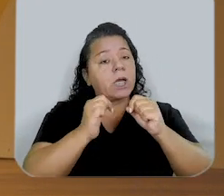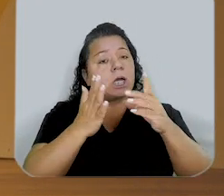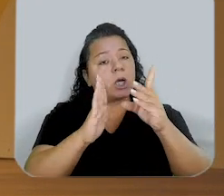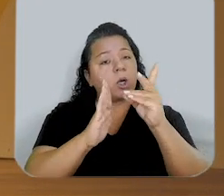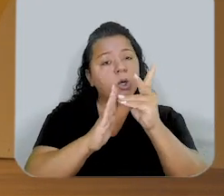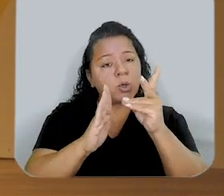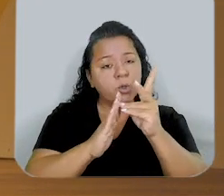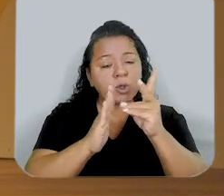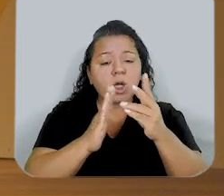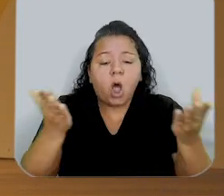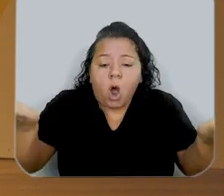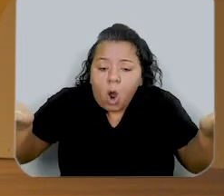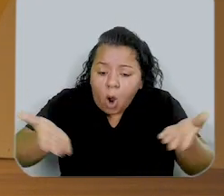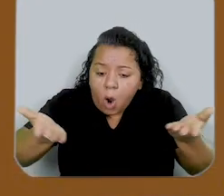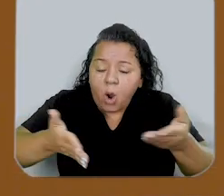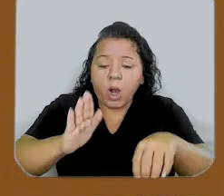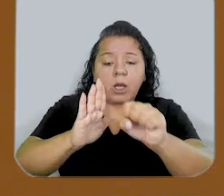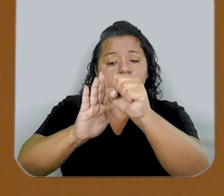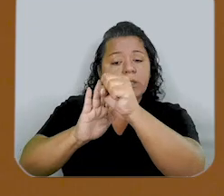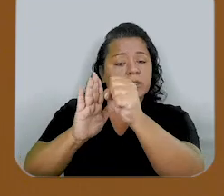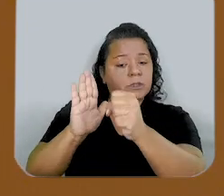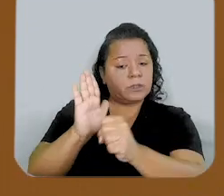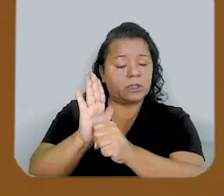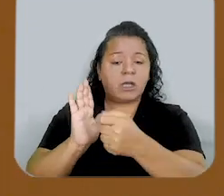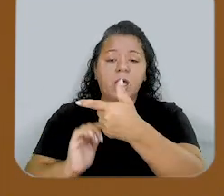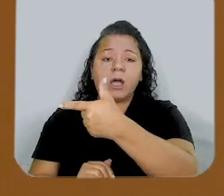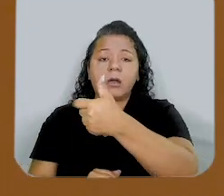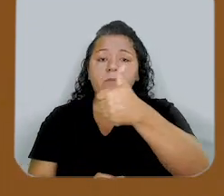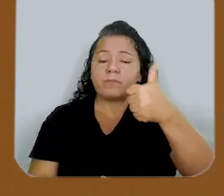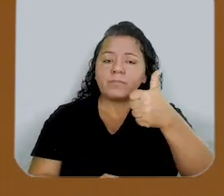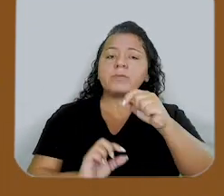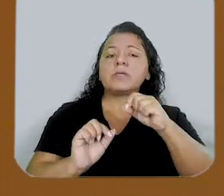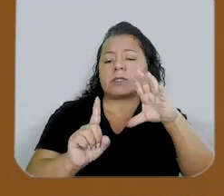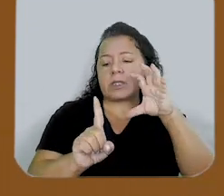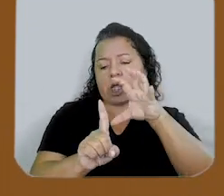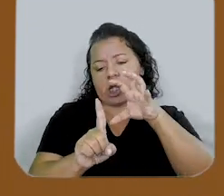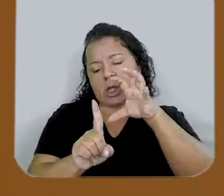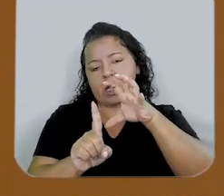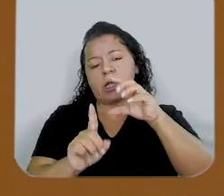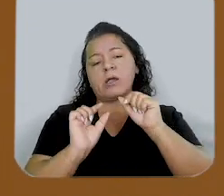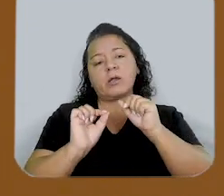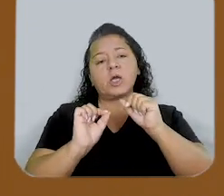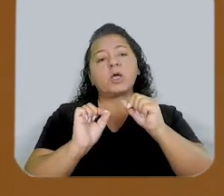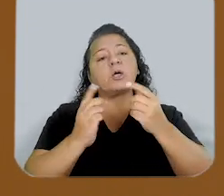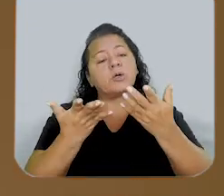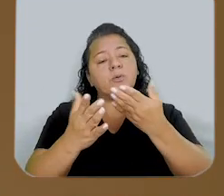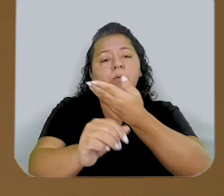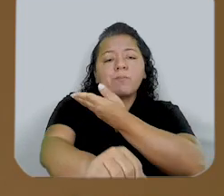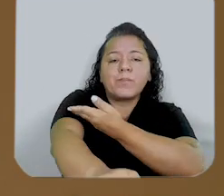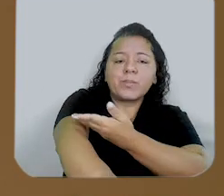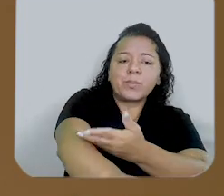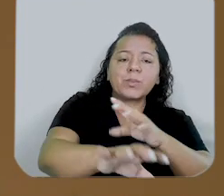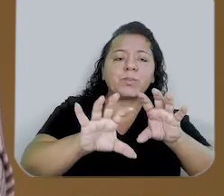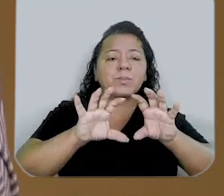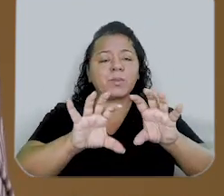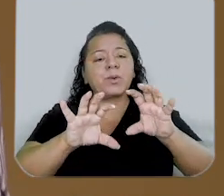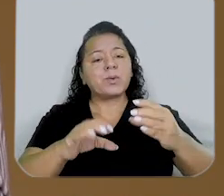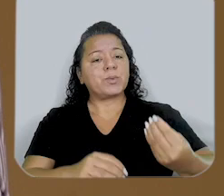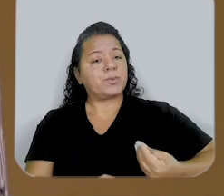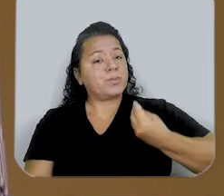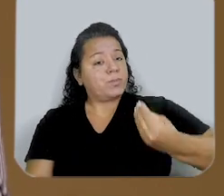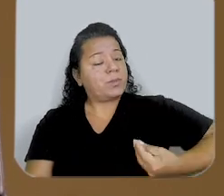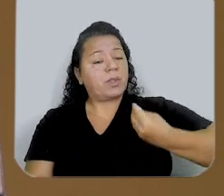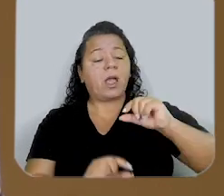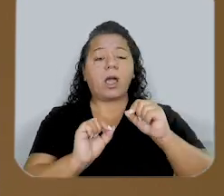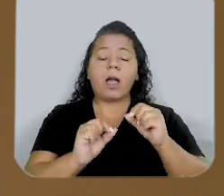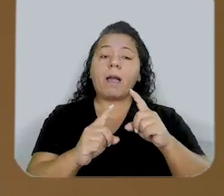até os dias de hoje, em pleno século XXI, nós temos ainda muito dessas influências no nosso modo de vida. Infelizmente, a